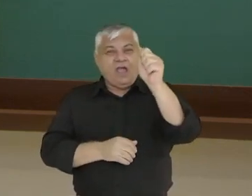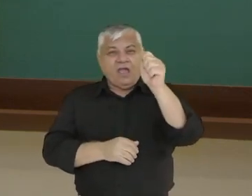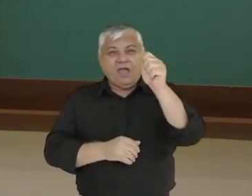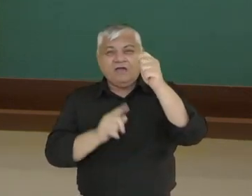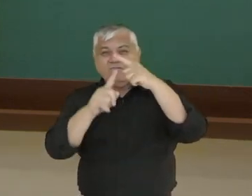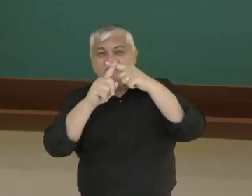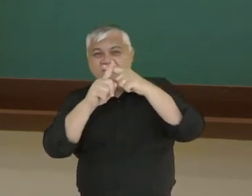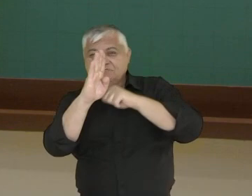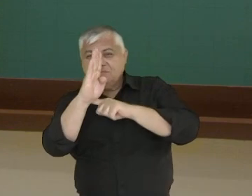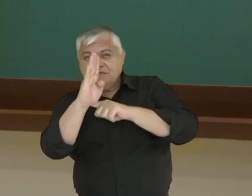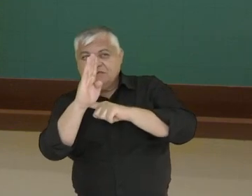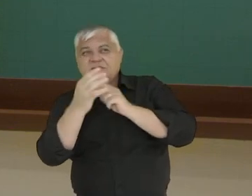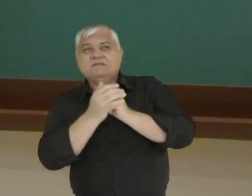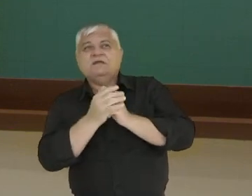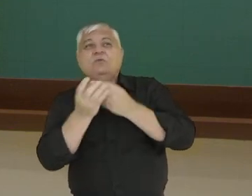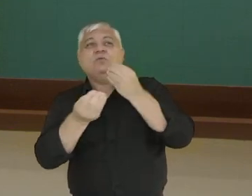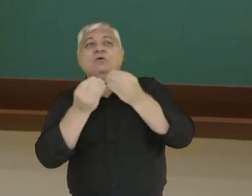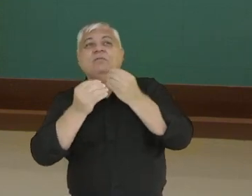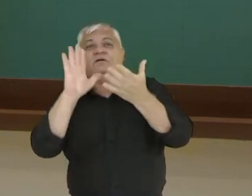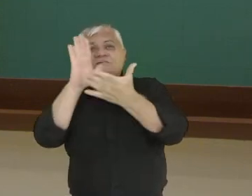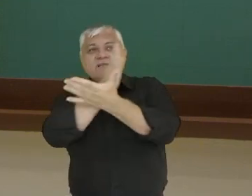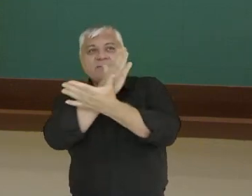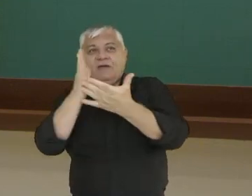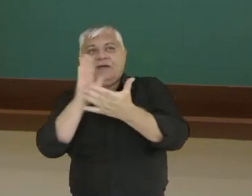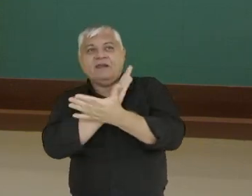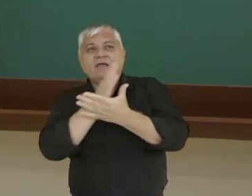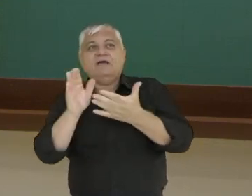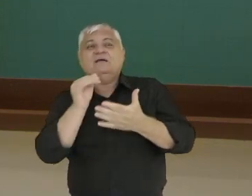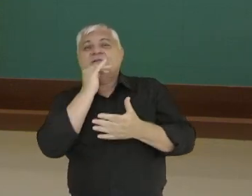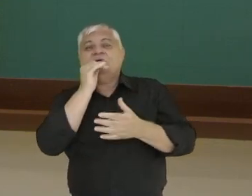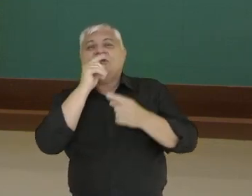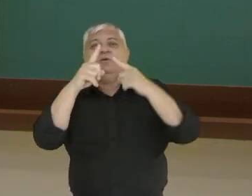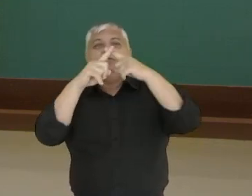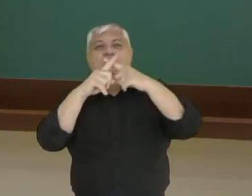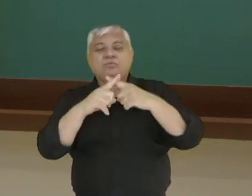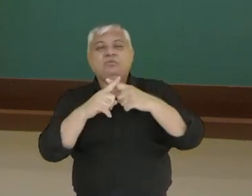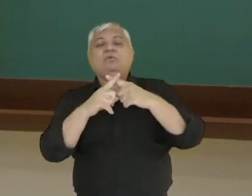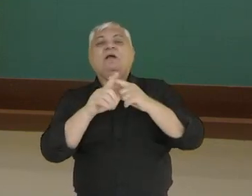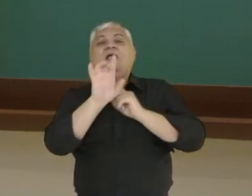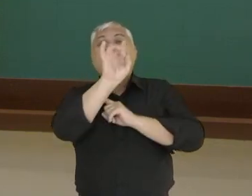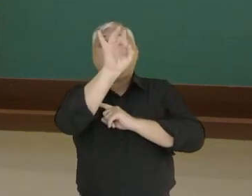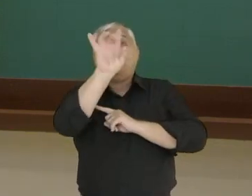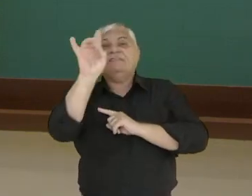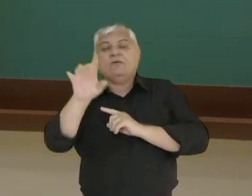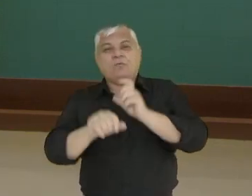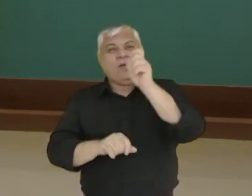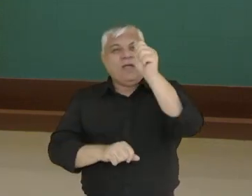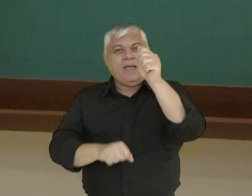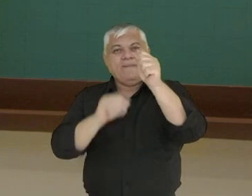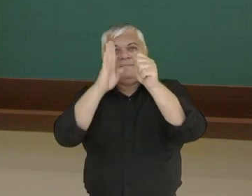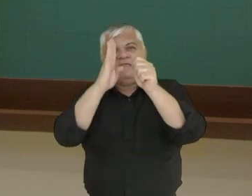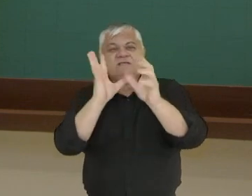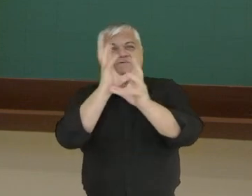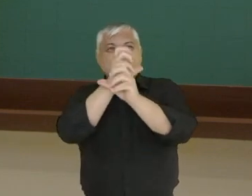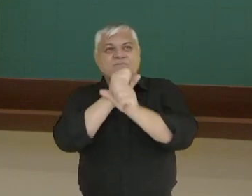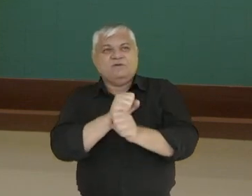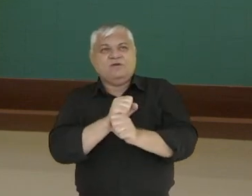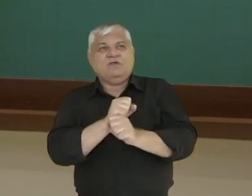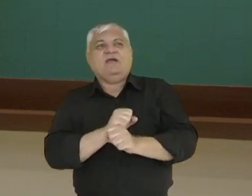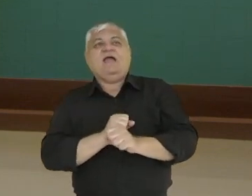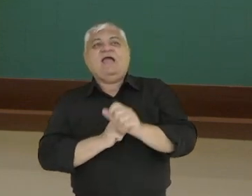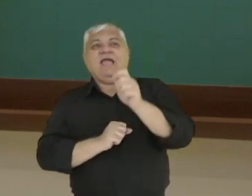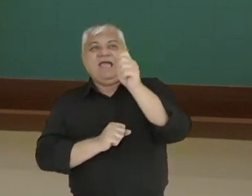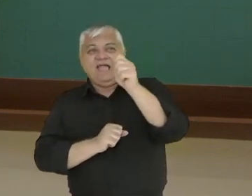né? Então eu vou fazer separadamente, é uma multiplicação, vou fazer o logaritmo de cada um deles somando. Então ficou